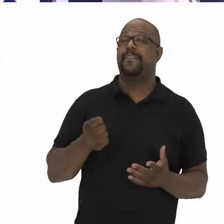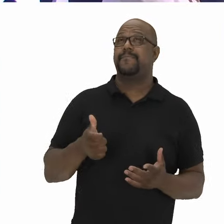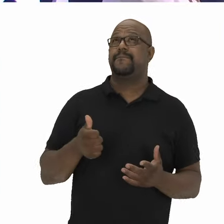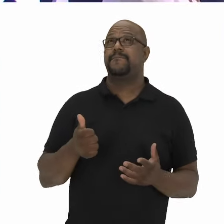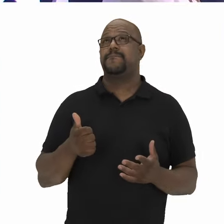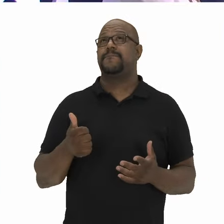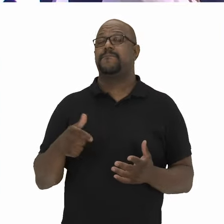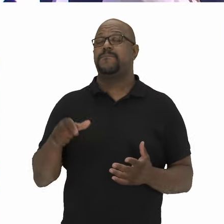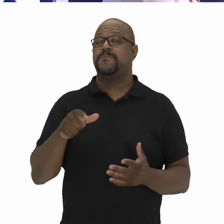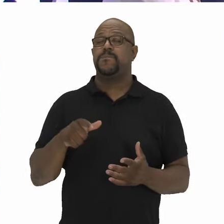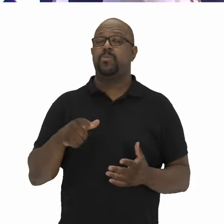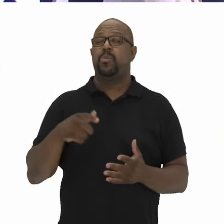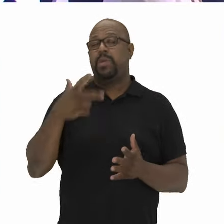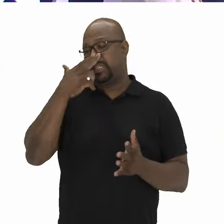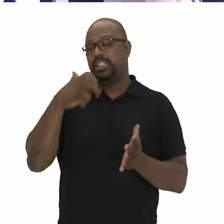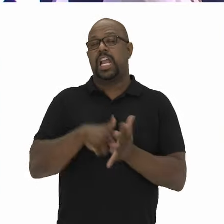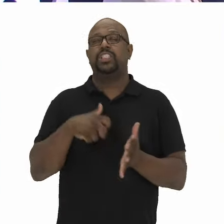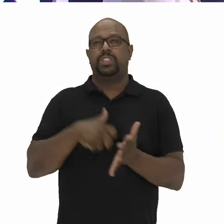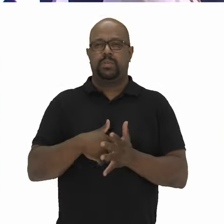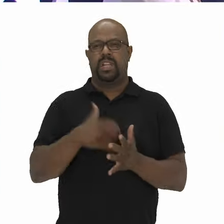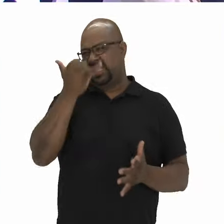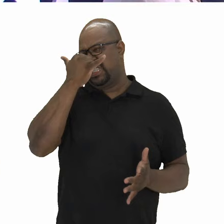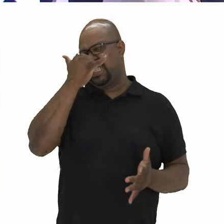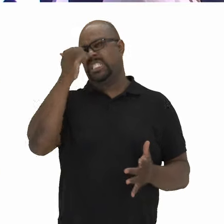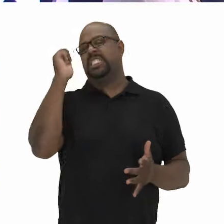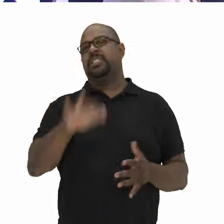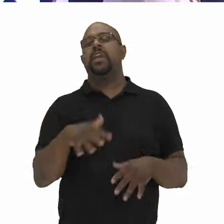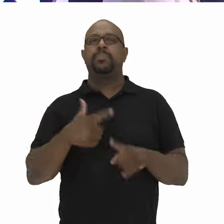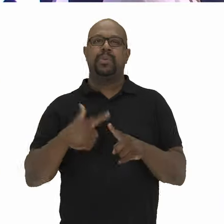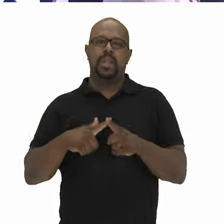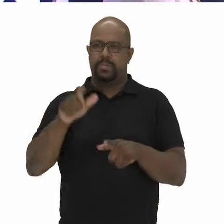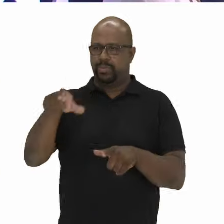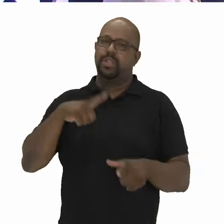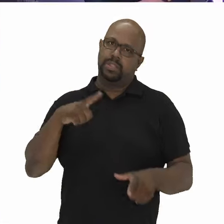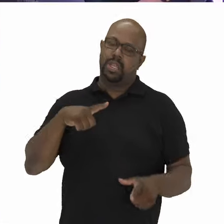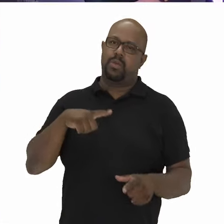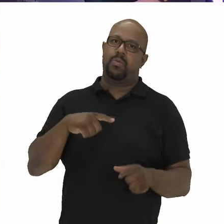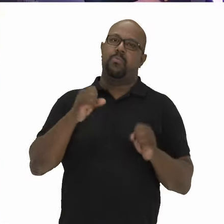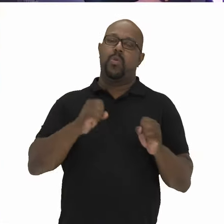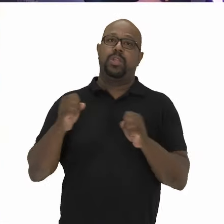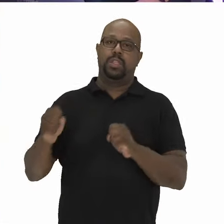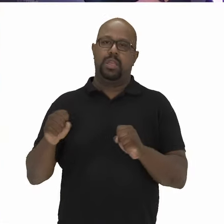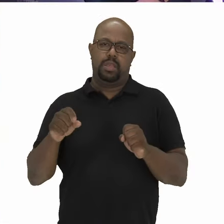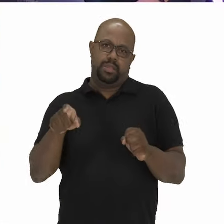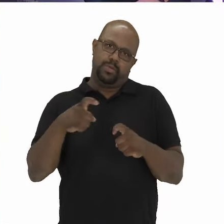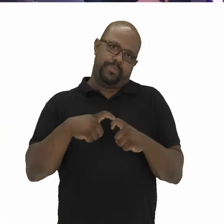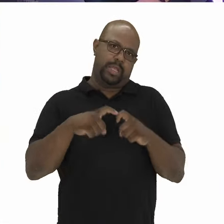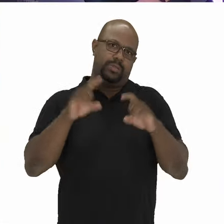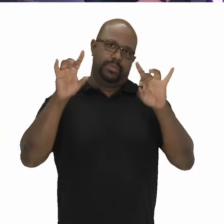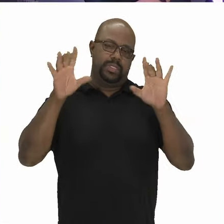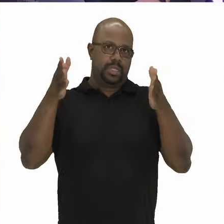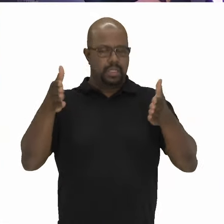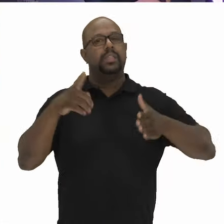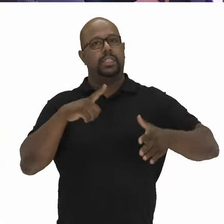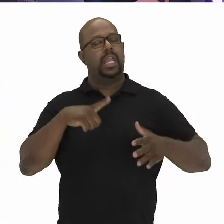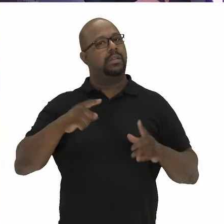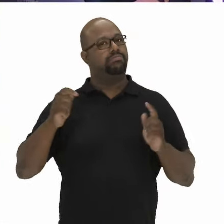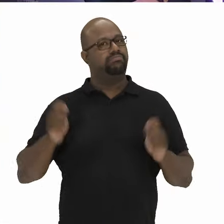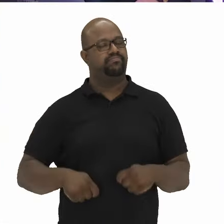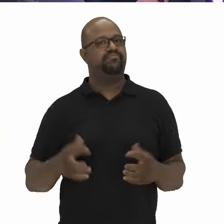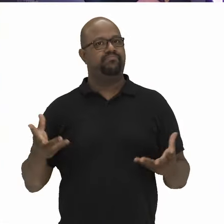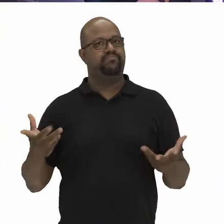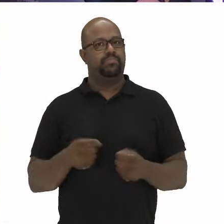é quase um é um assim vem né uma maldição né porque quando a pessoa tem poder e um especialista sempre